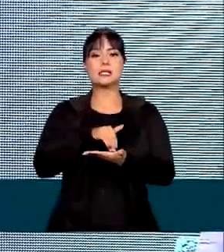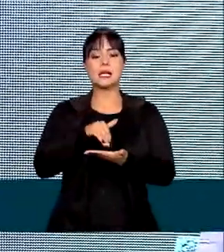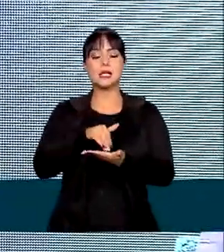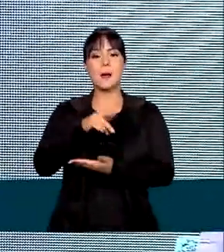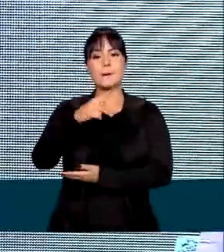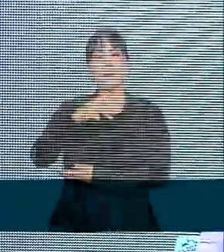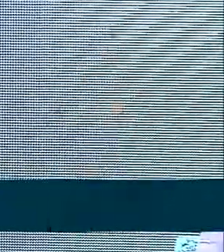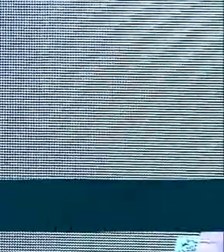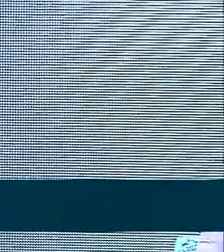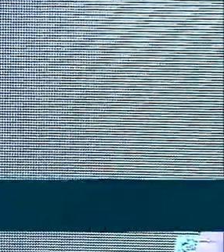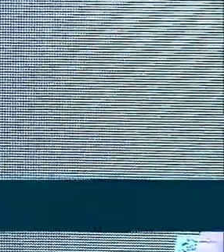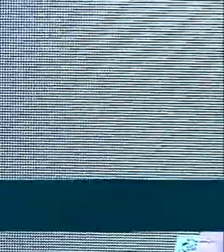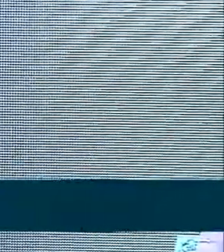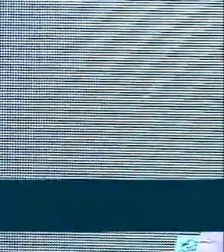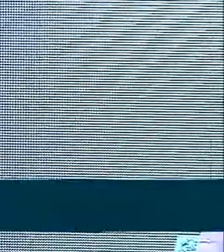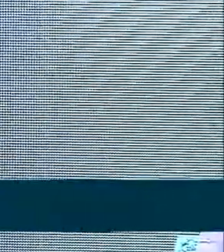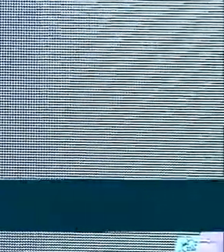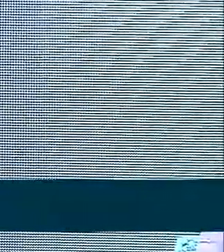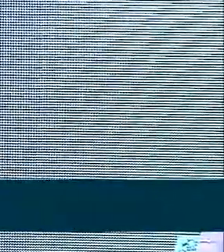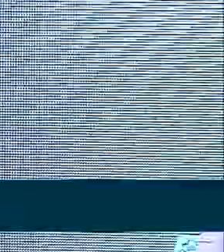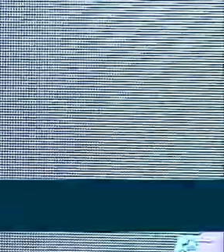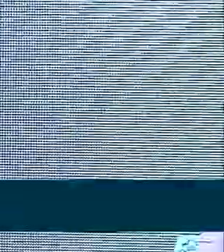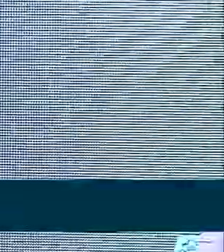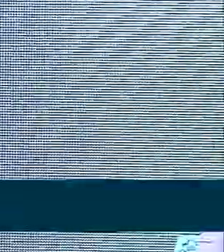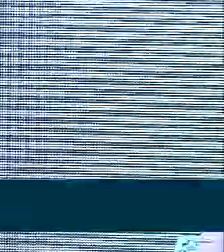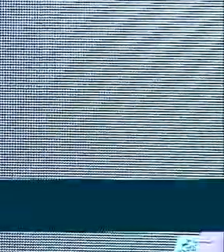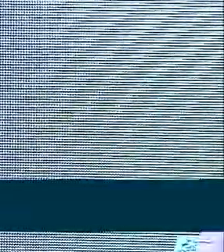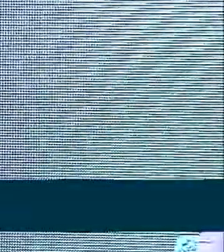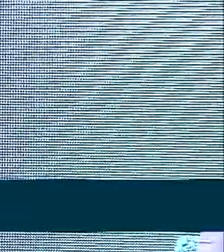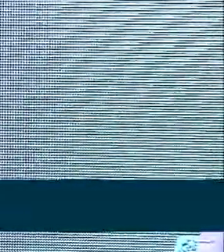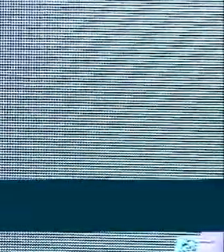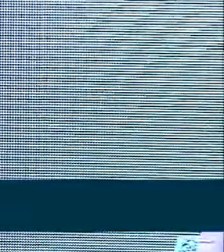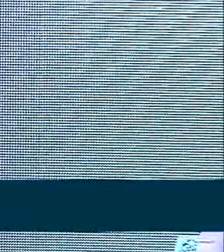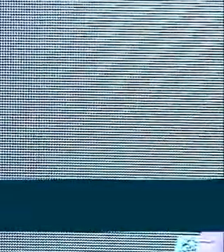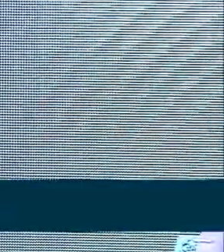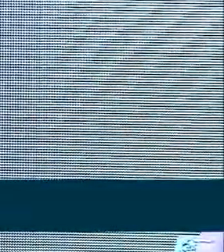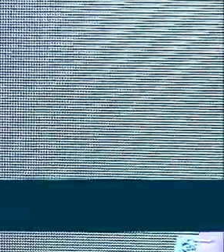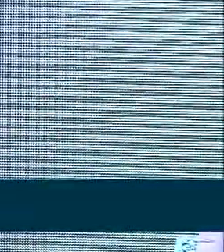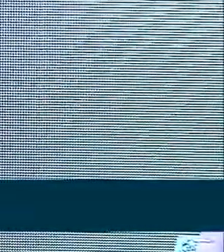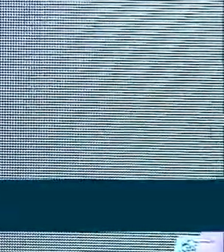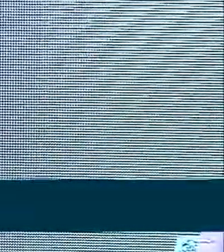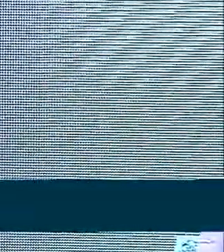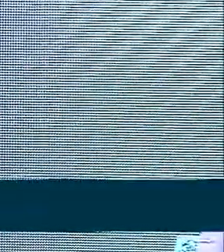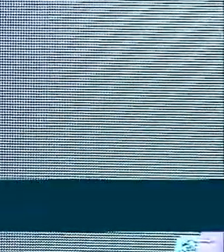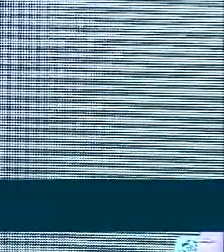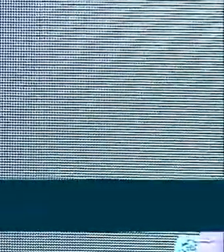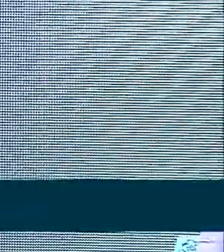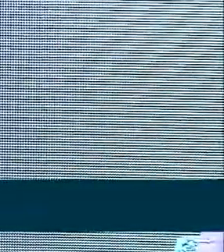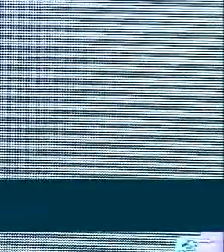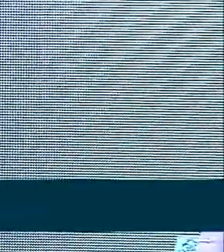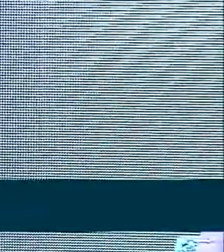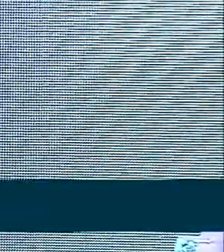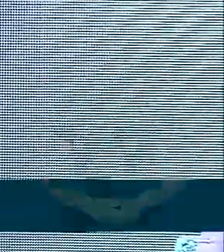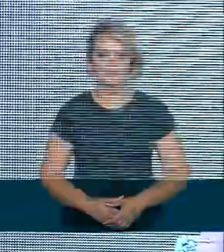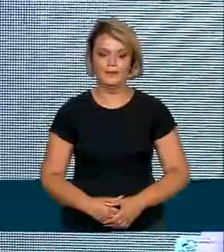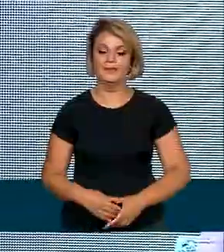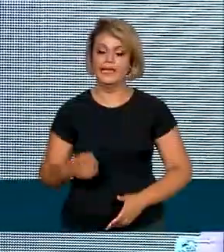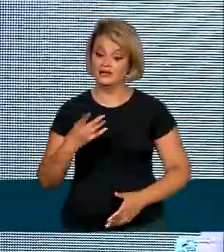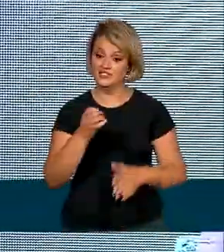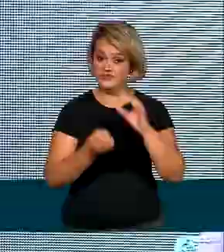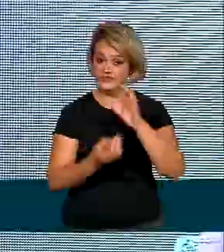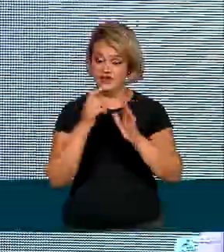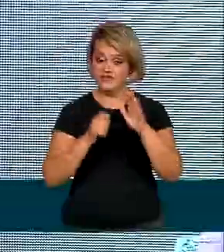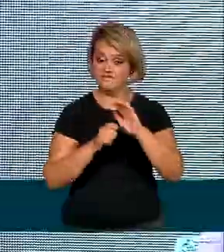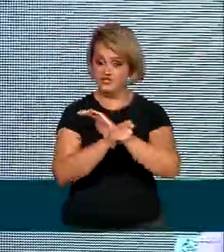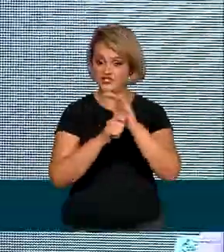PPI e lançaremos de forma inédita o investimentos com